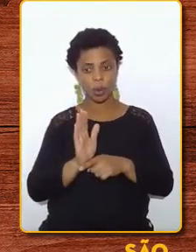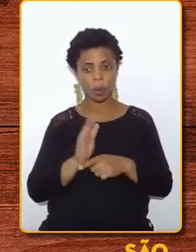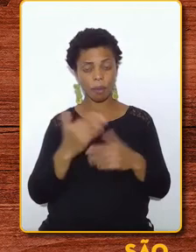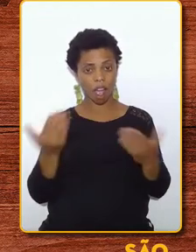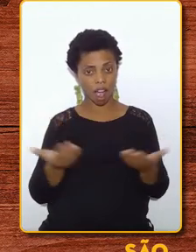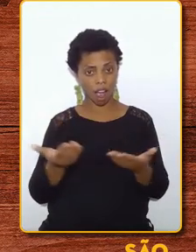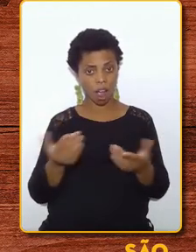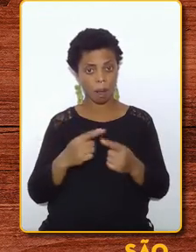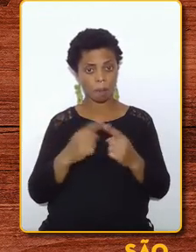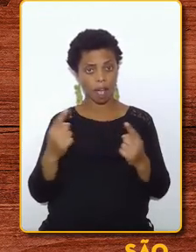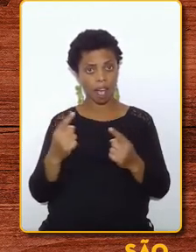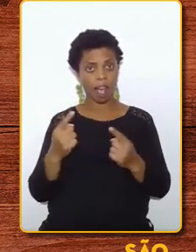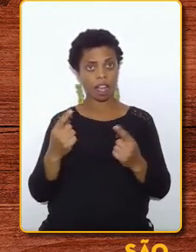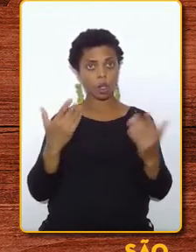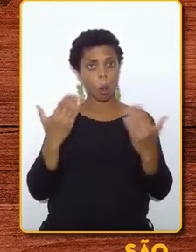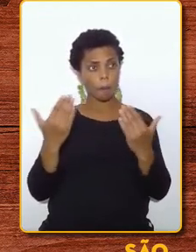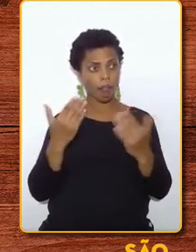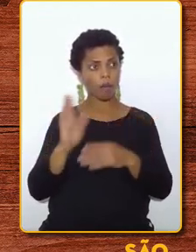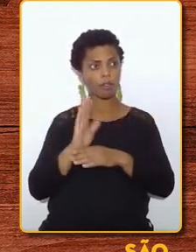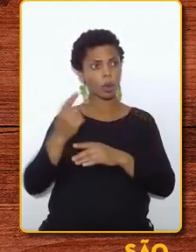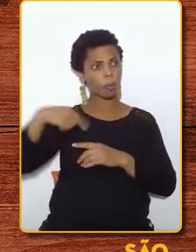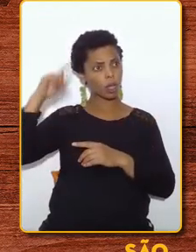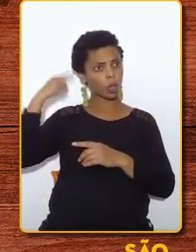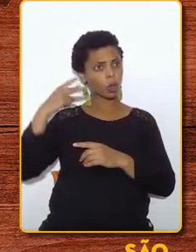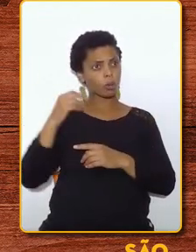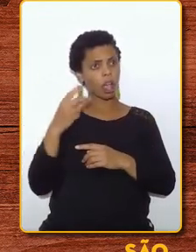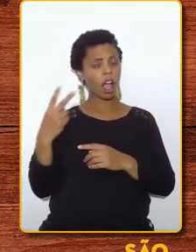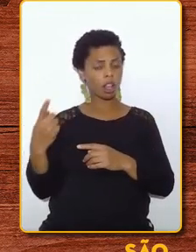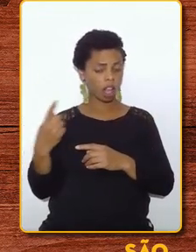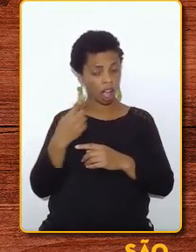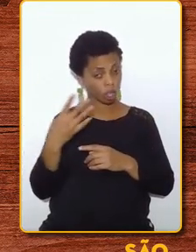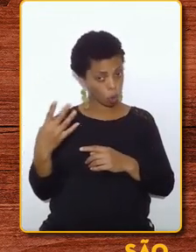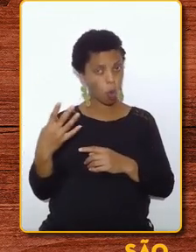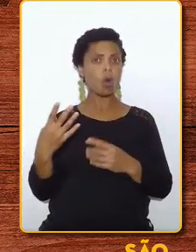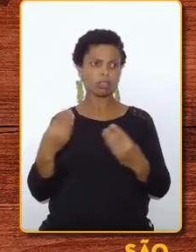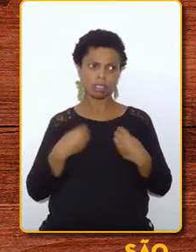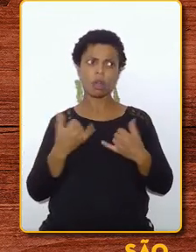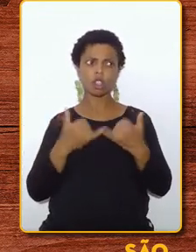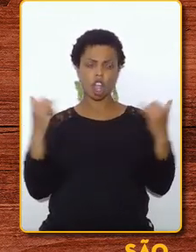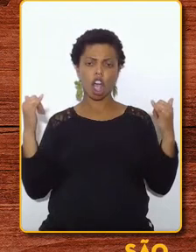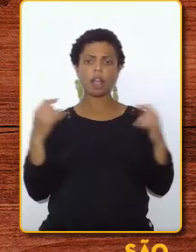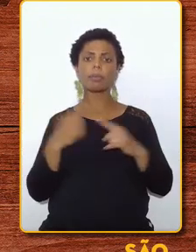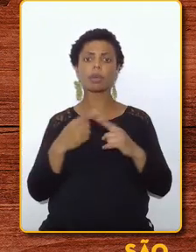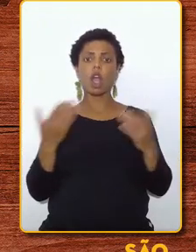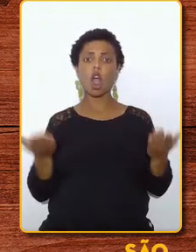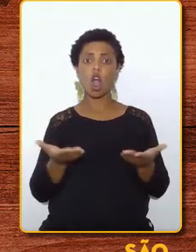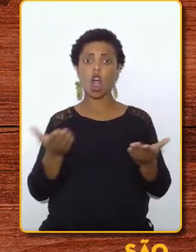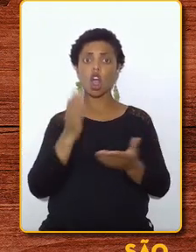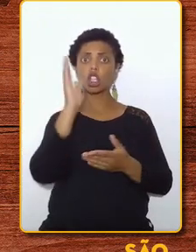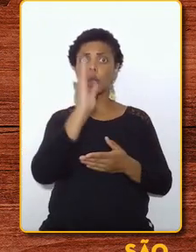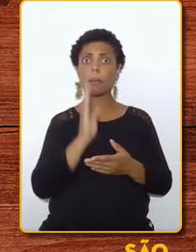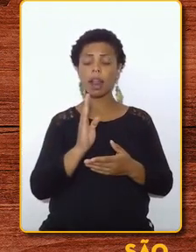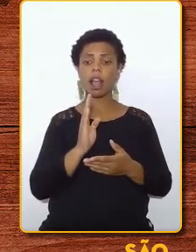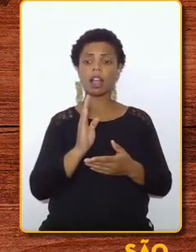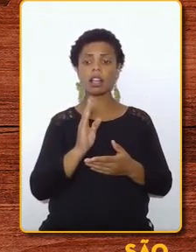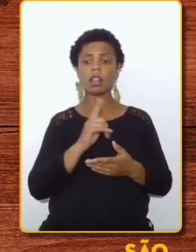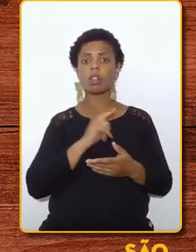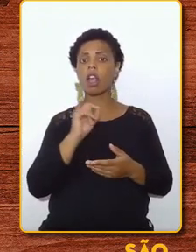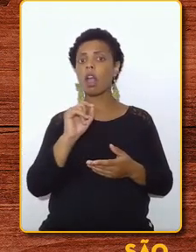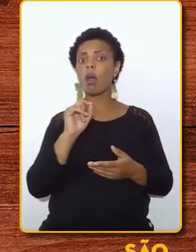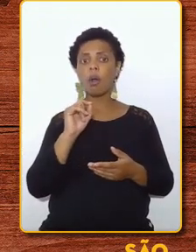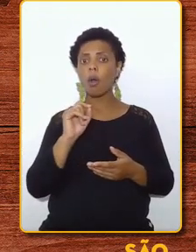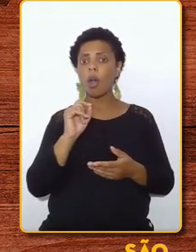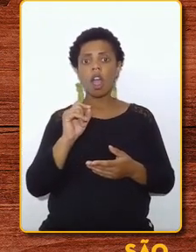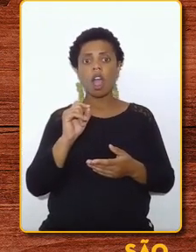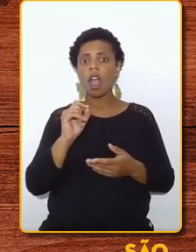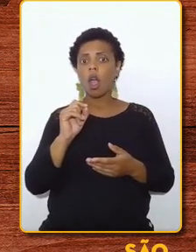de 2014, nos dá esse choque, né? O Brasil hoje enfrenta um paradoxo muito maior. Não